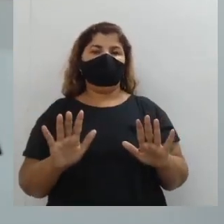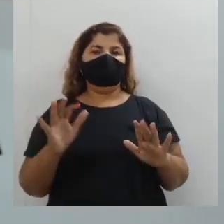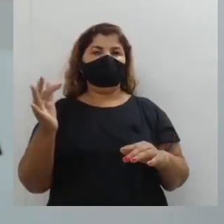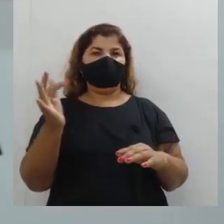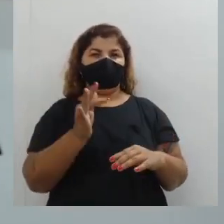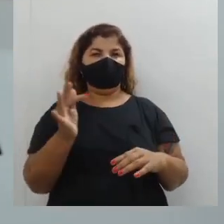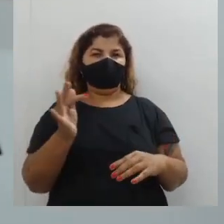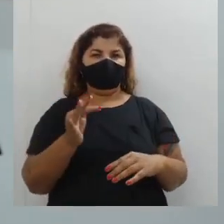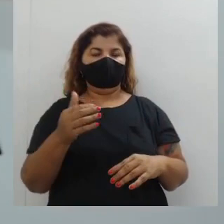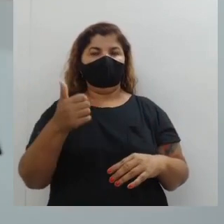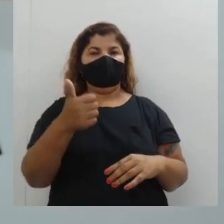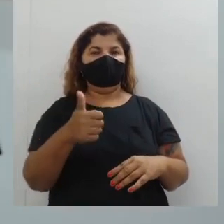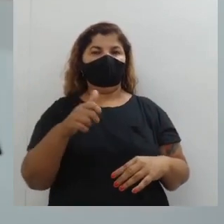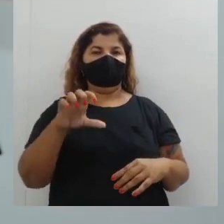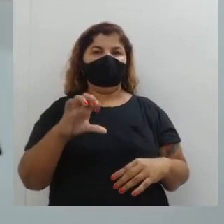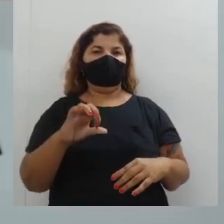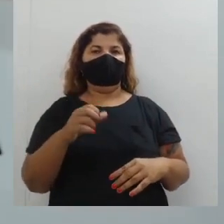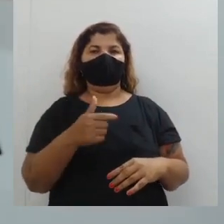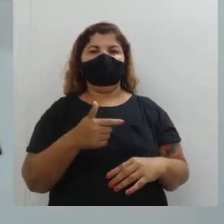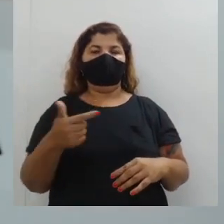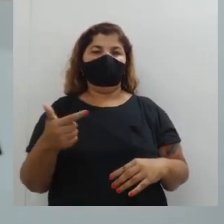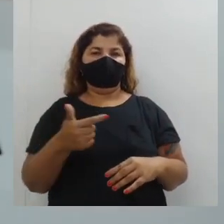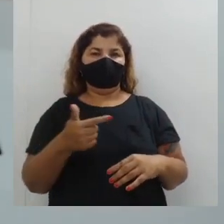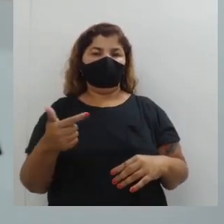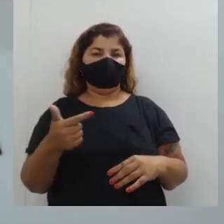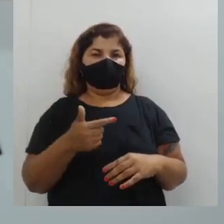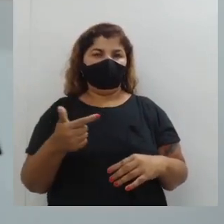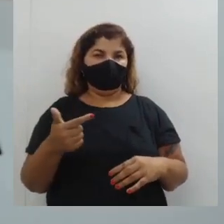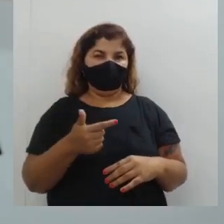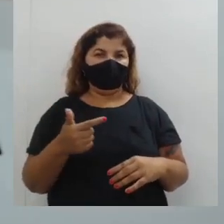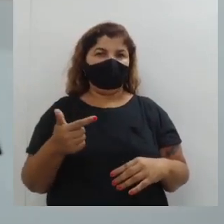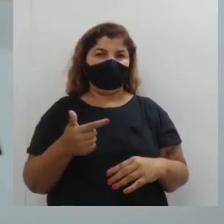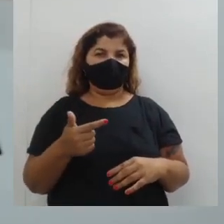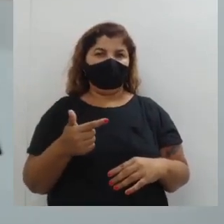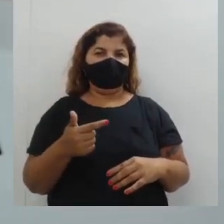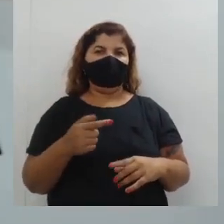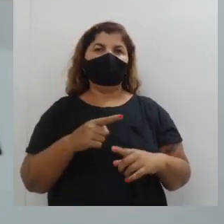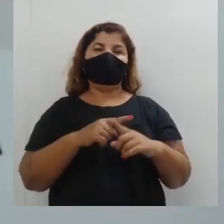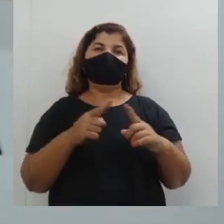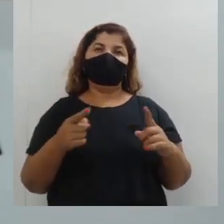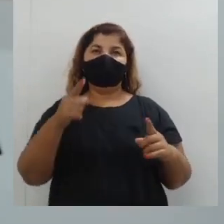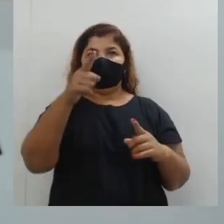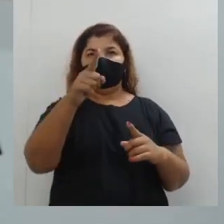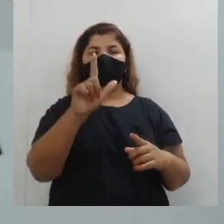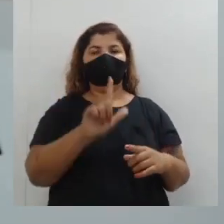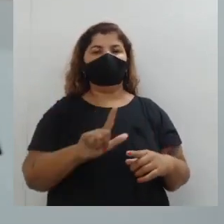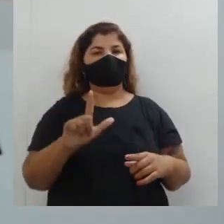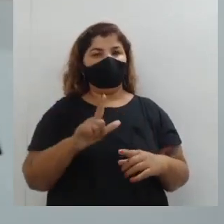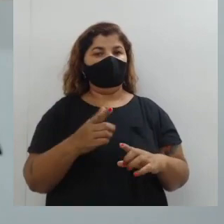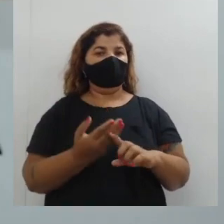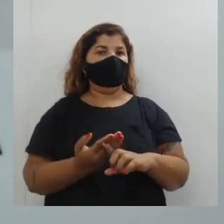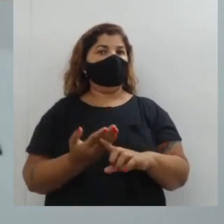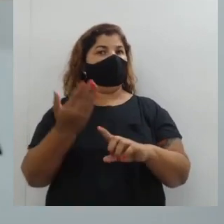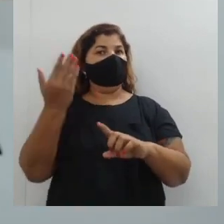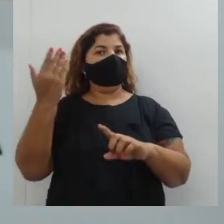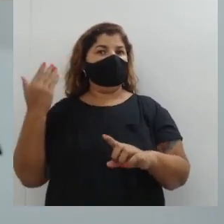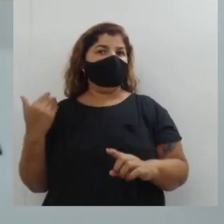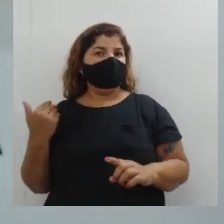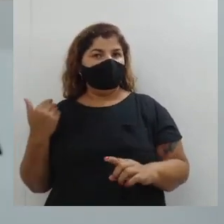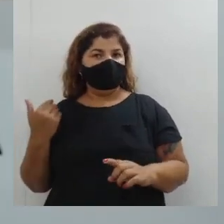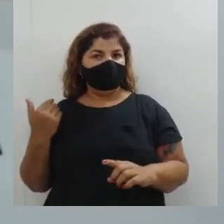1922. E aí eu estou falando de obras que aconteceram antes disso. Lima Barreto é um desses